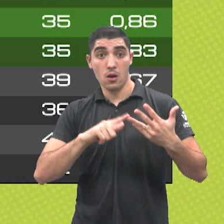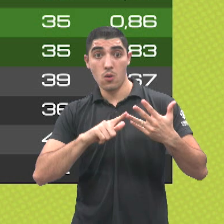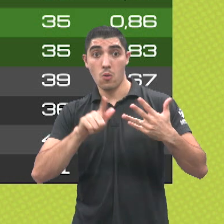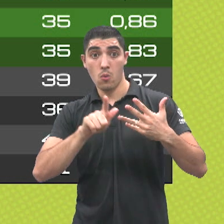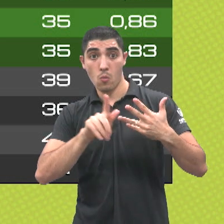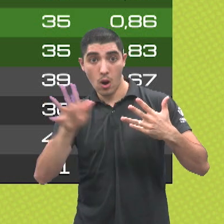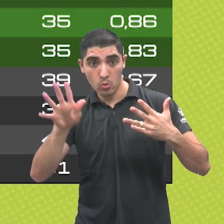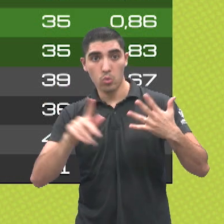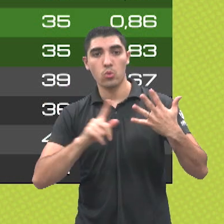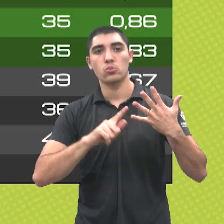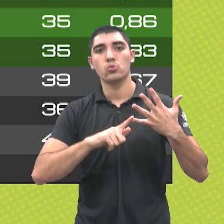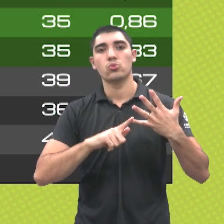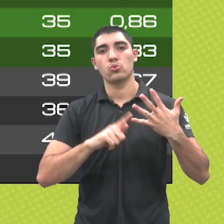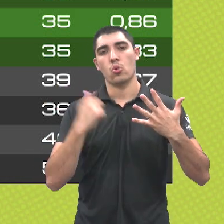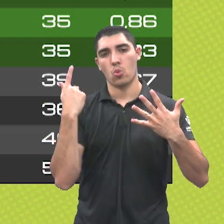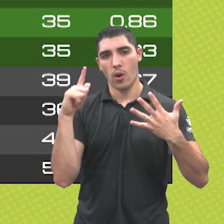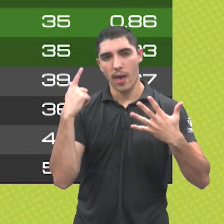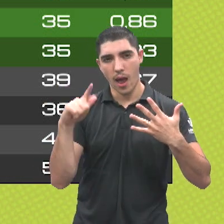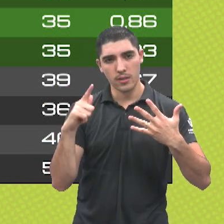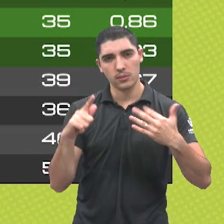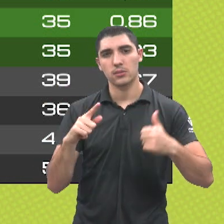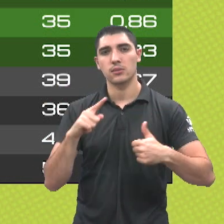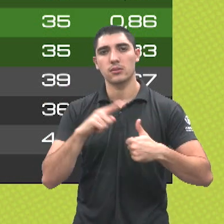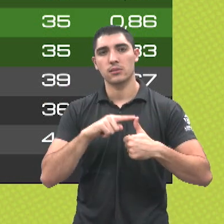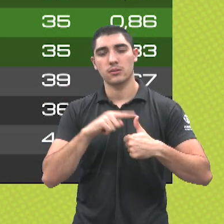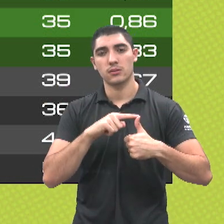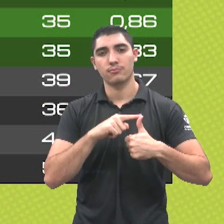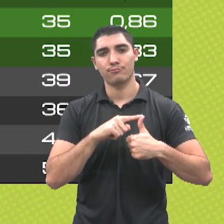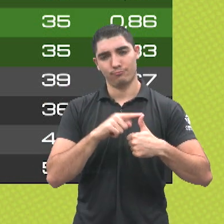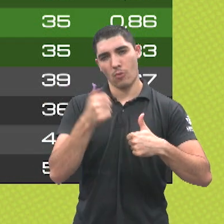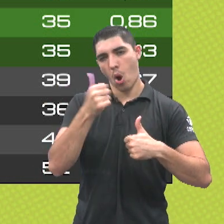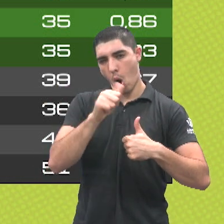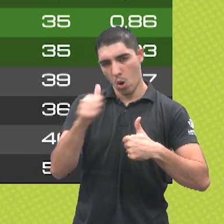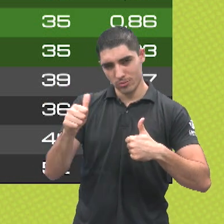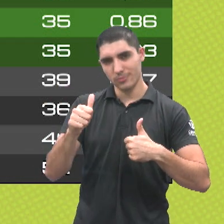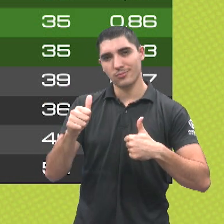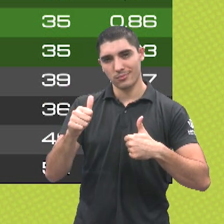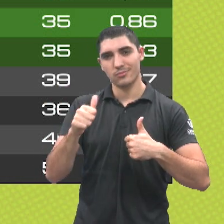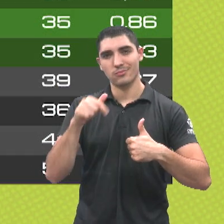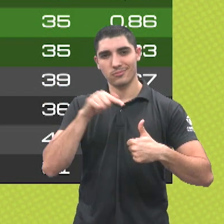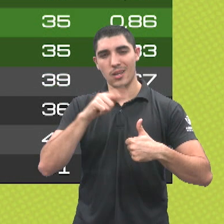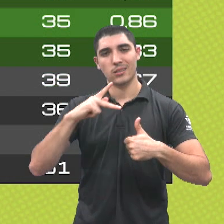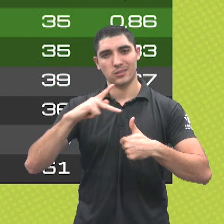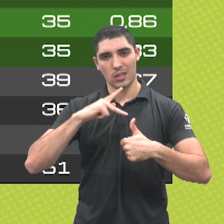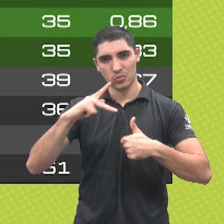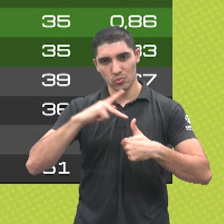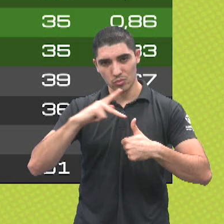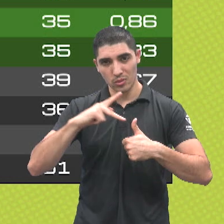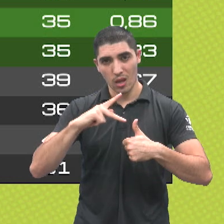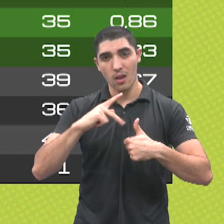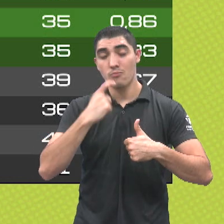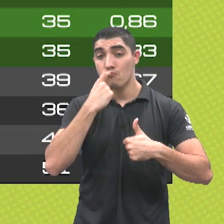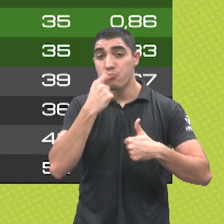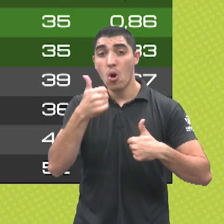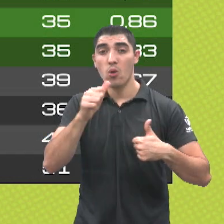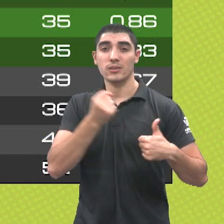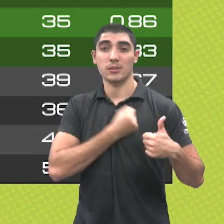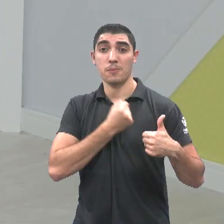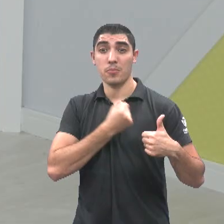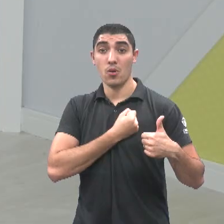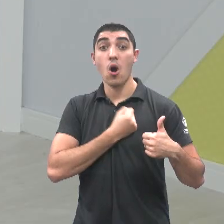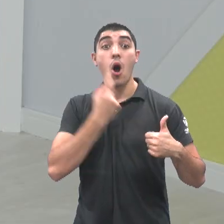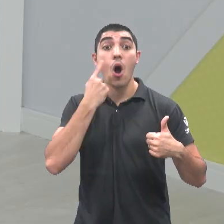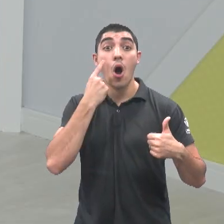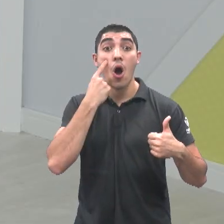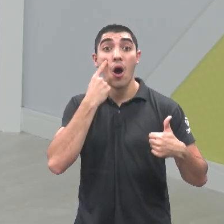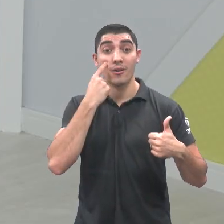não aspira nada. Na 11ª posição e penúltima, o Vôlei São José com apenas 11 pontos. Repara aqui, ó,